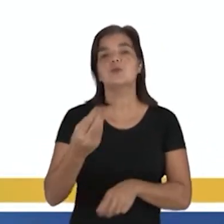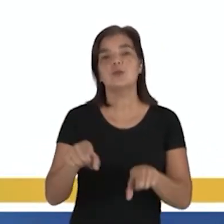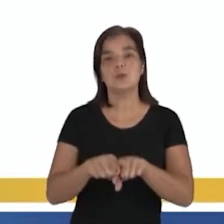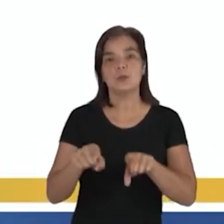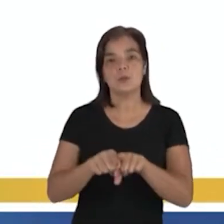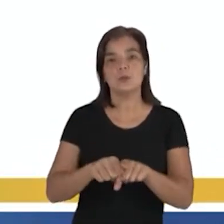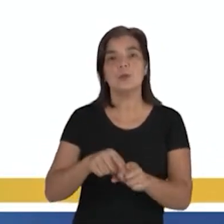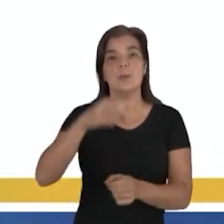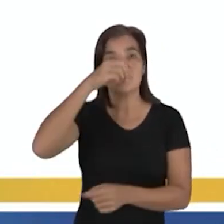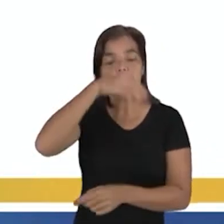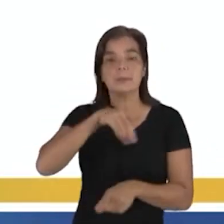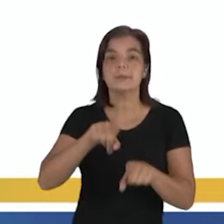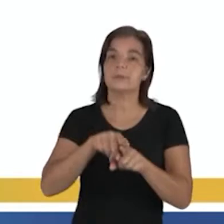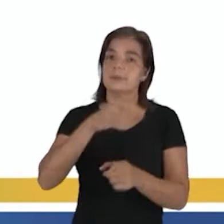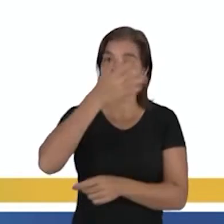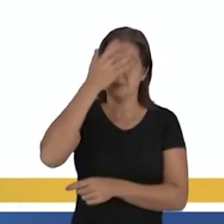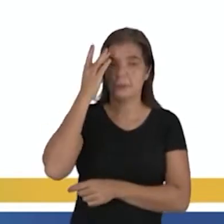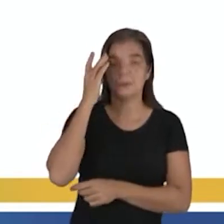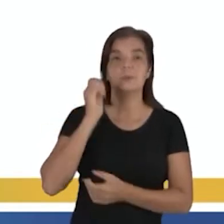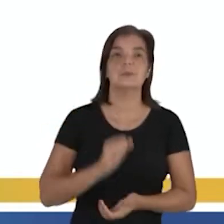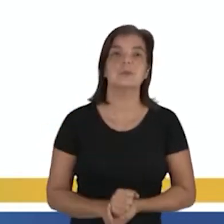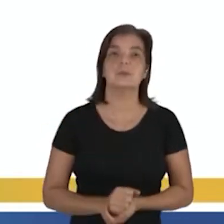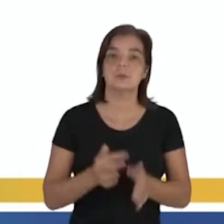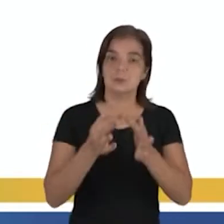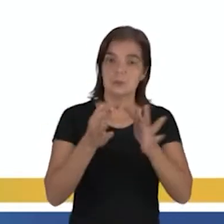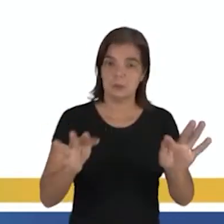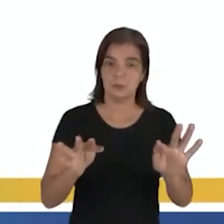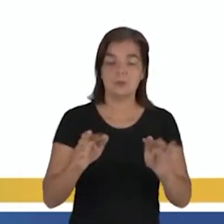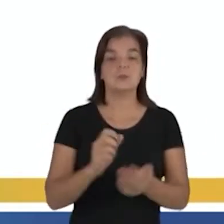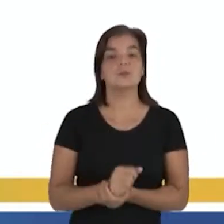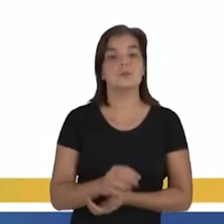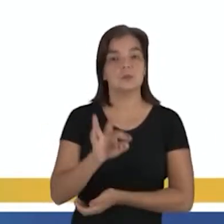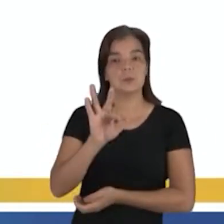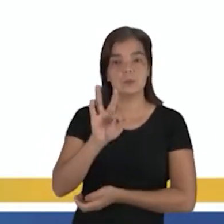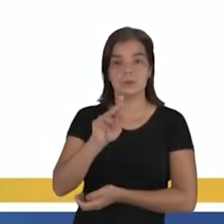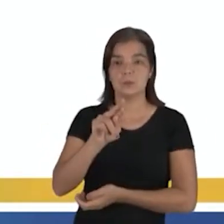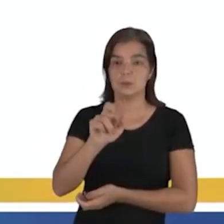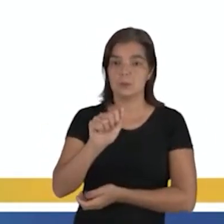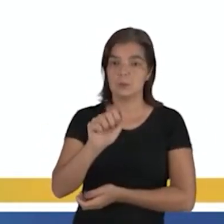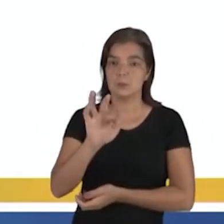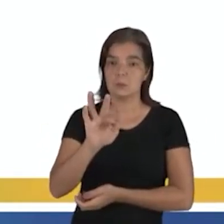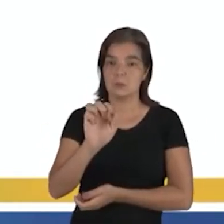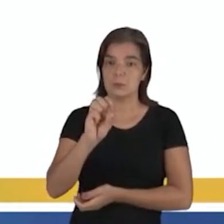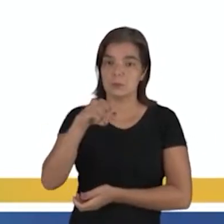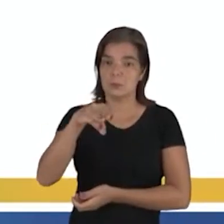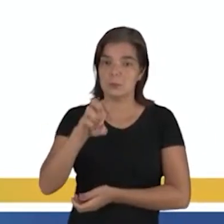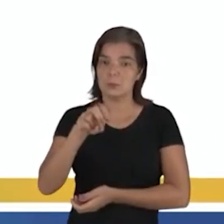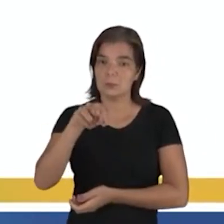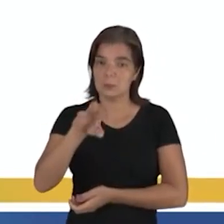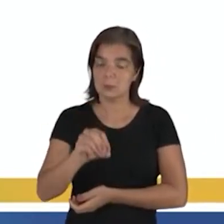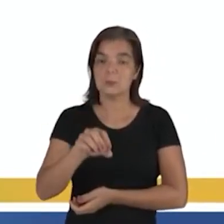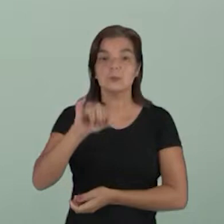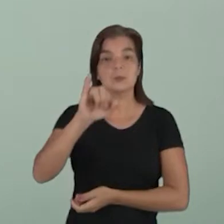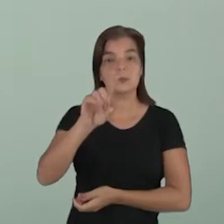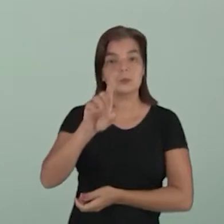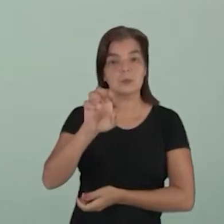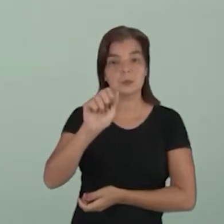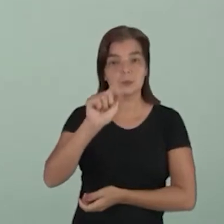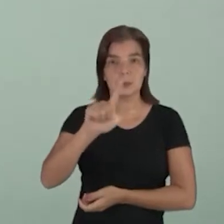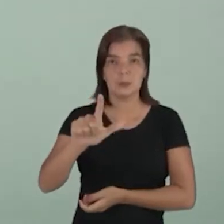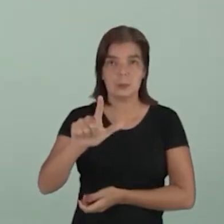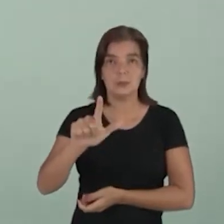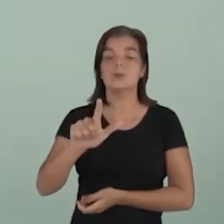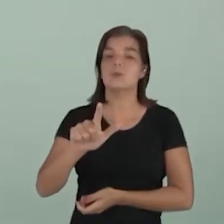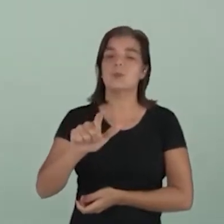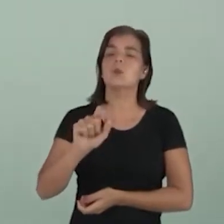ao paciente. Olhem a frase, o tratamento ideal é personalizado. Você sabe identificar